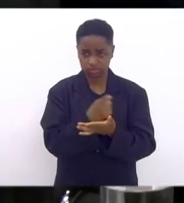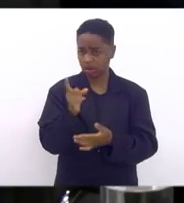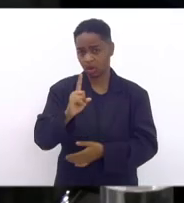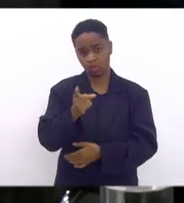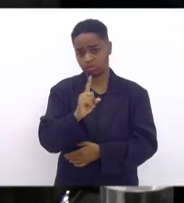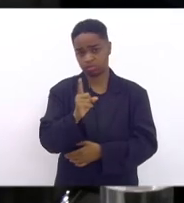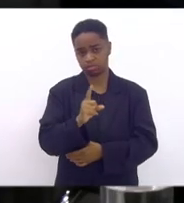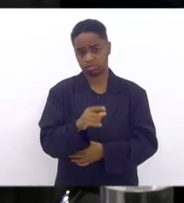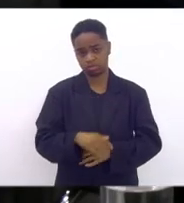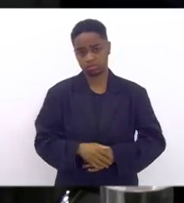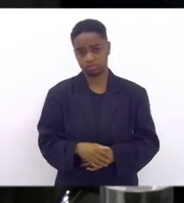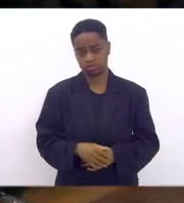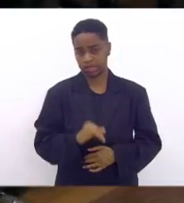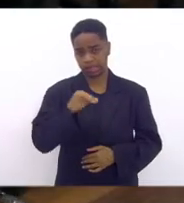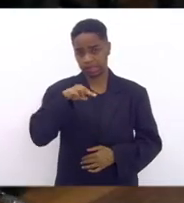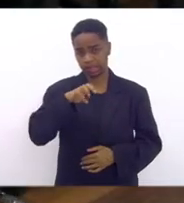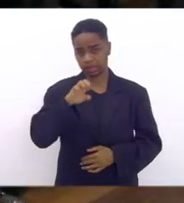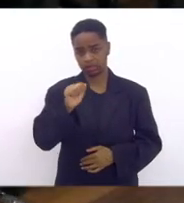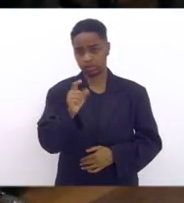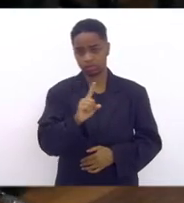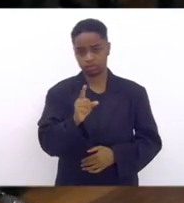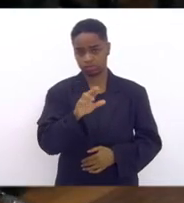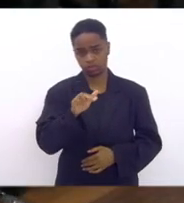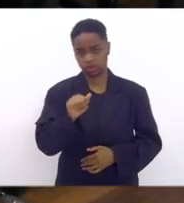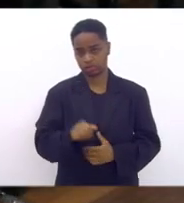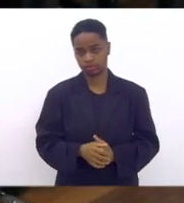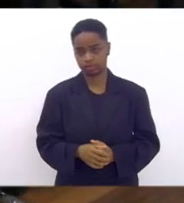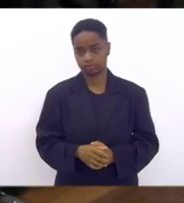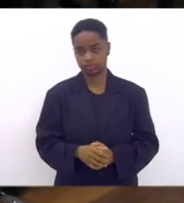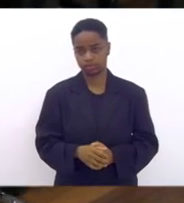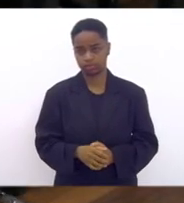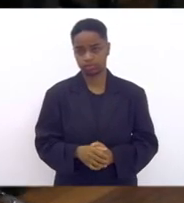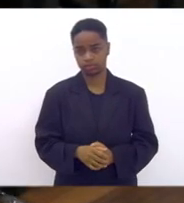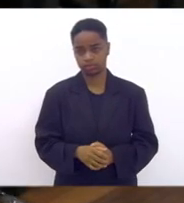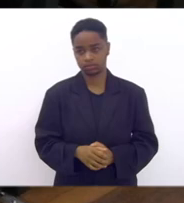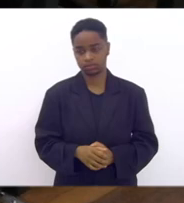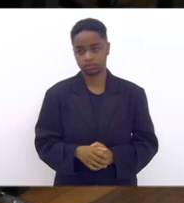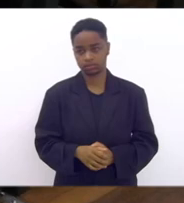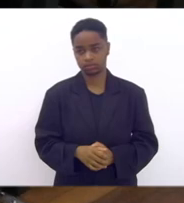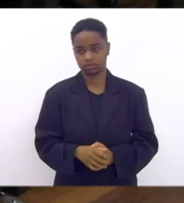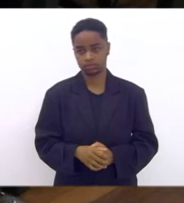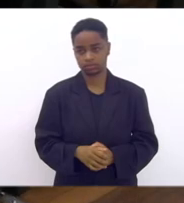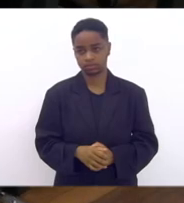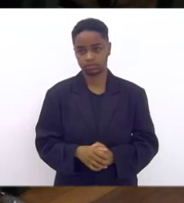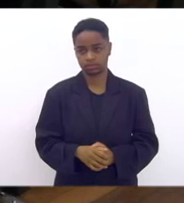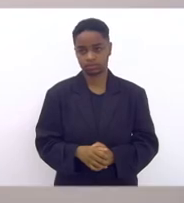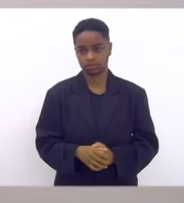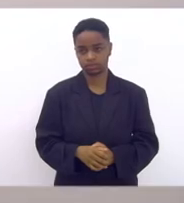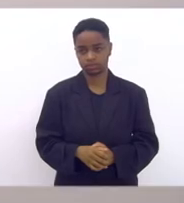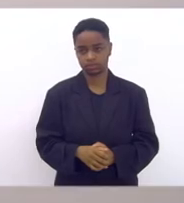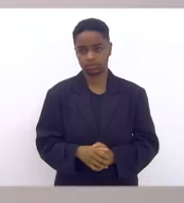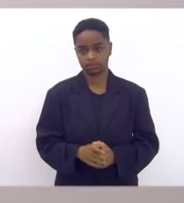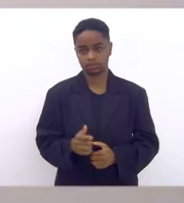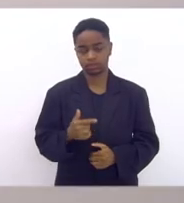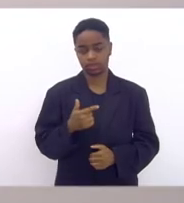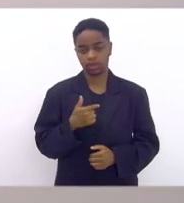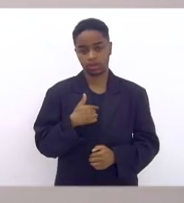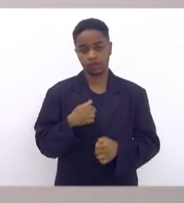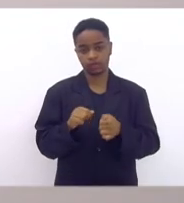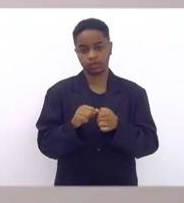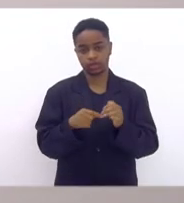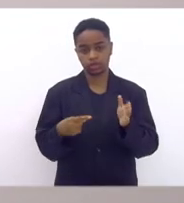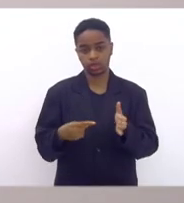não não pelo in foi feito nada eu só tô preocupado vou fazer uma denúncia formal pela comissão